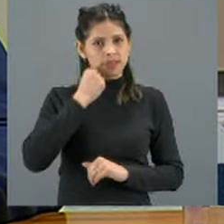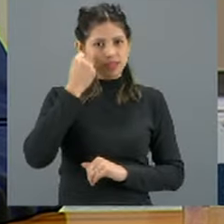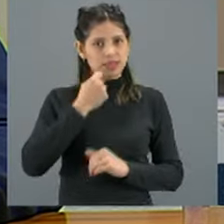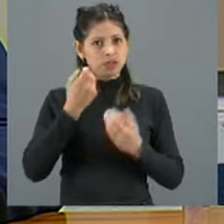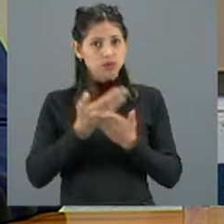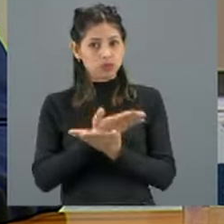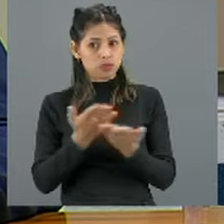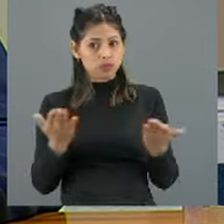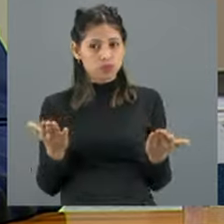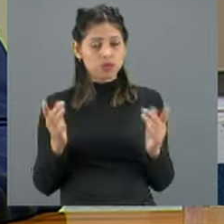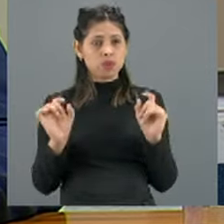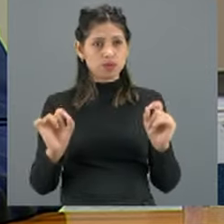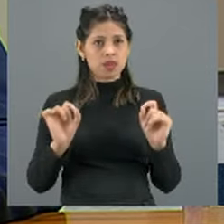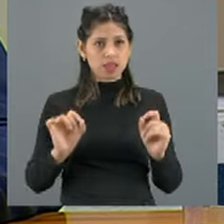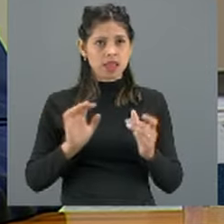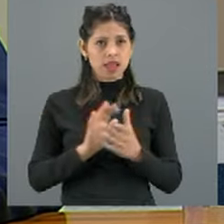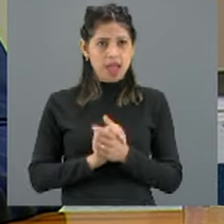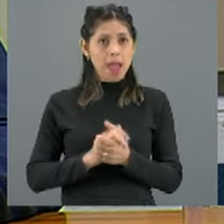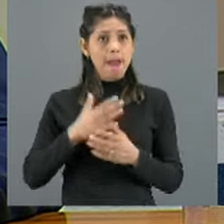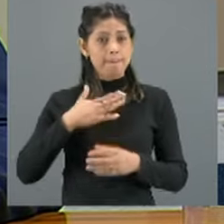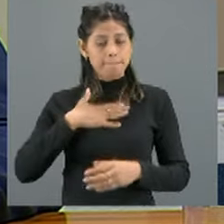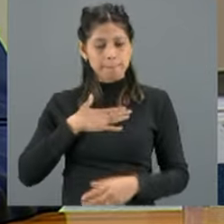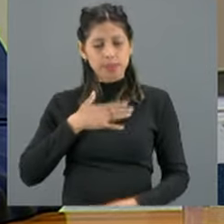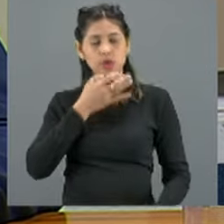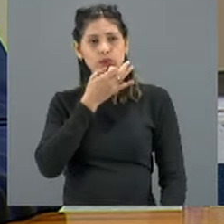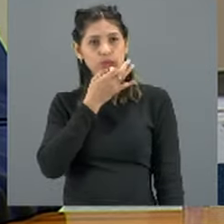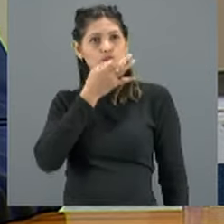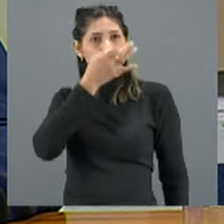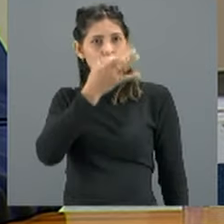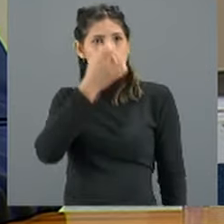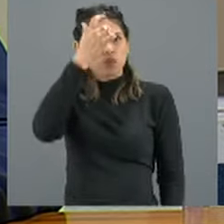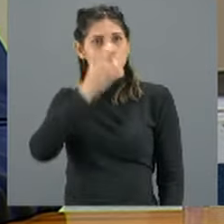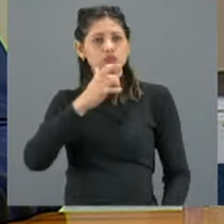A nossa avaliação, a minha avaliação como líder